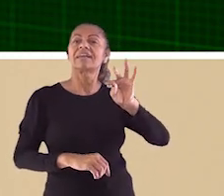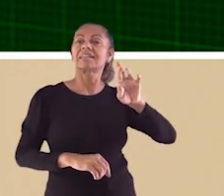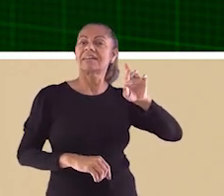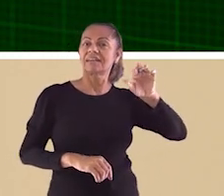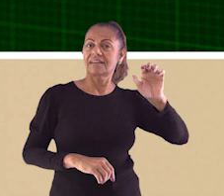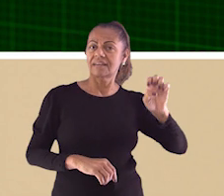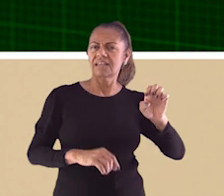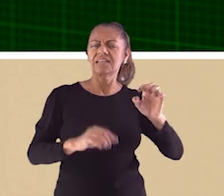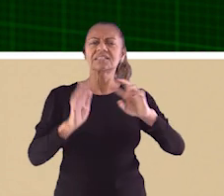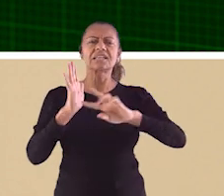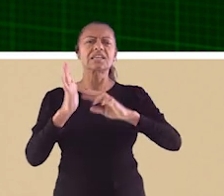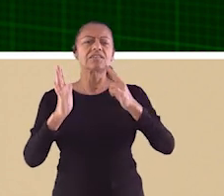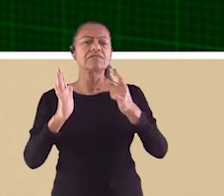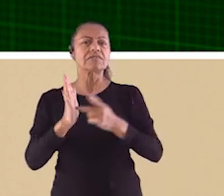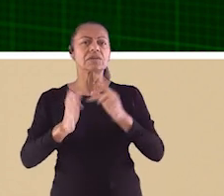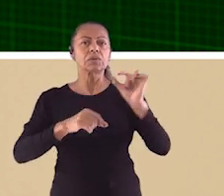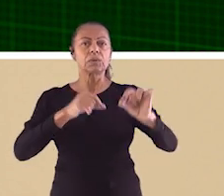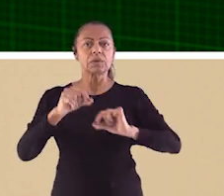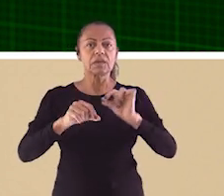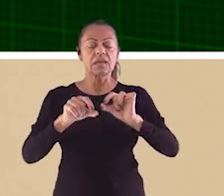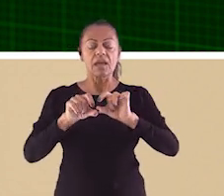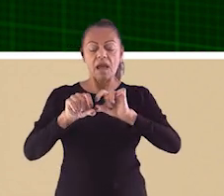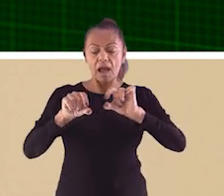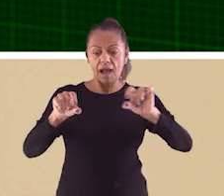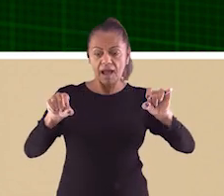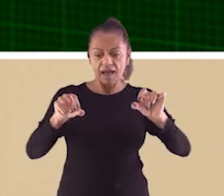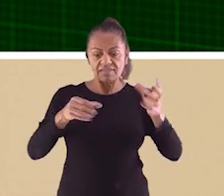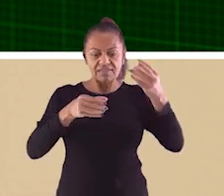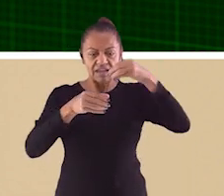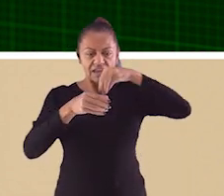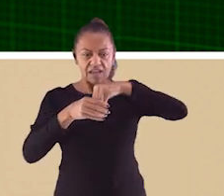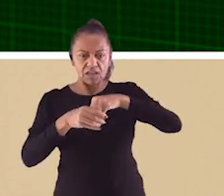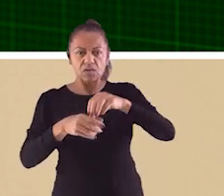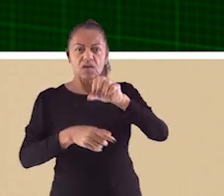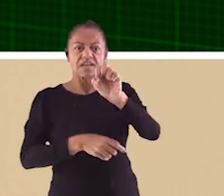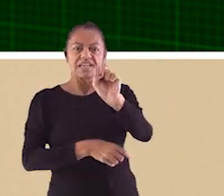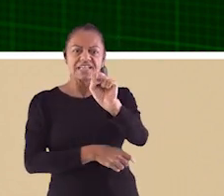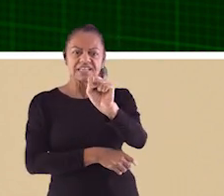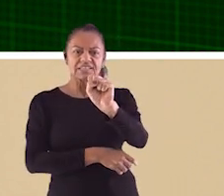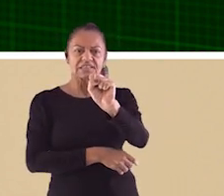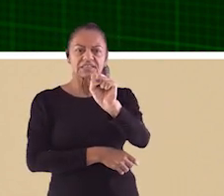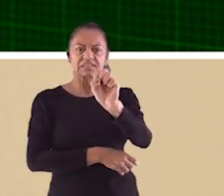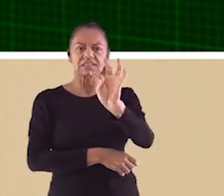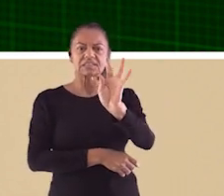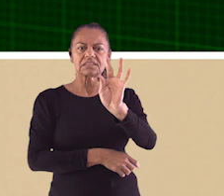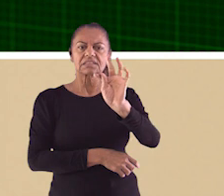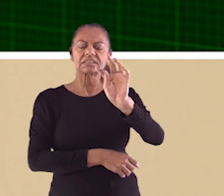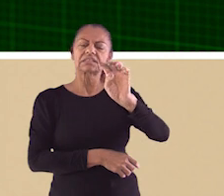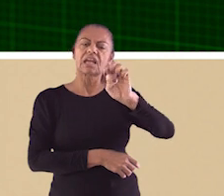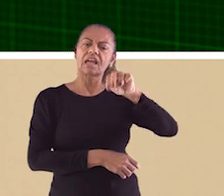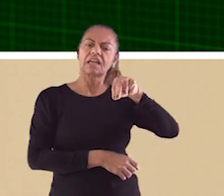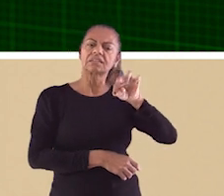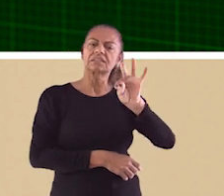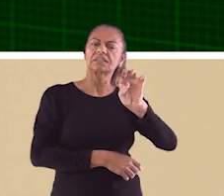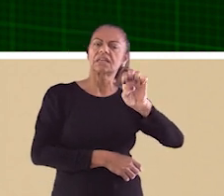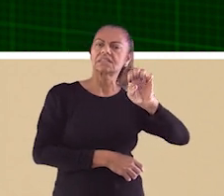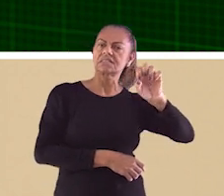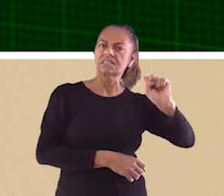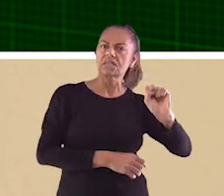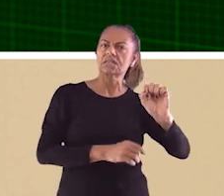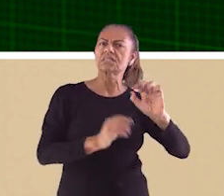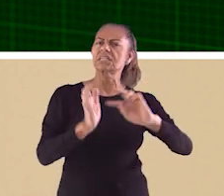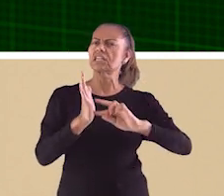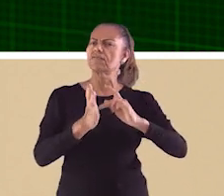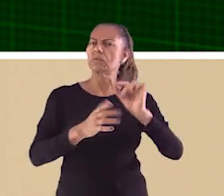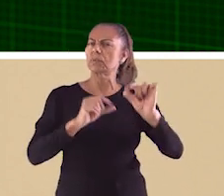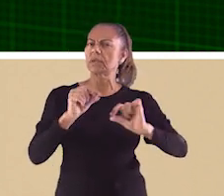a utilização de um catéter para desobstruir a artéria e implantar no local um stent. Para